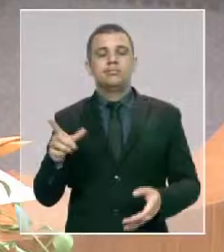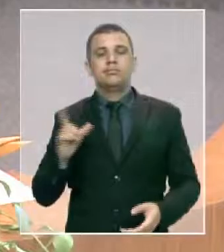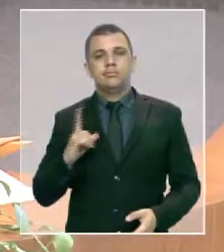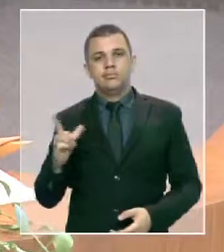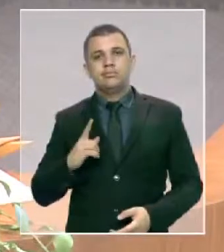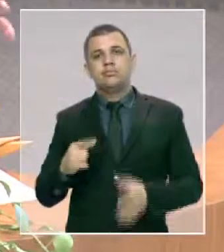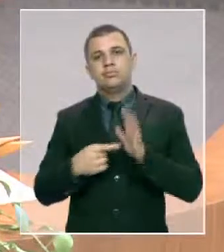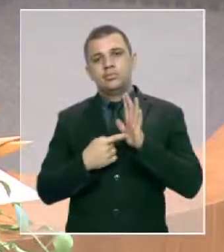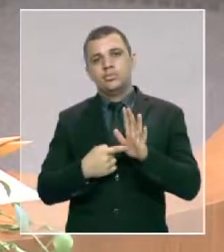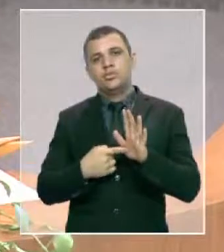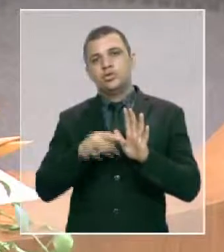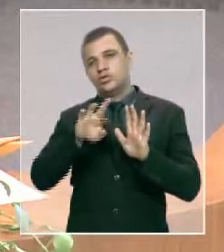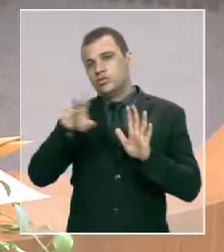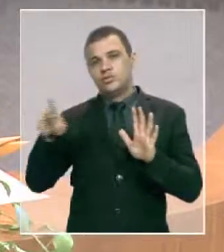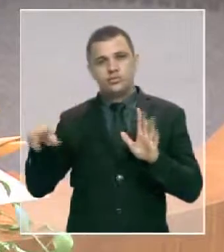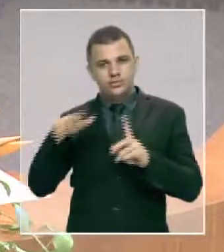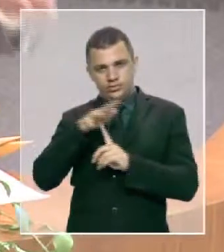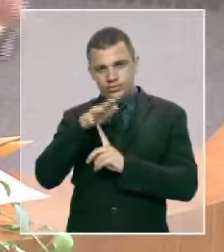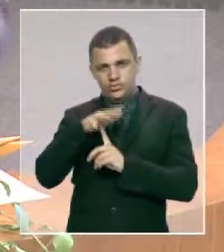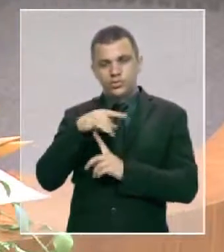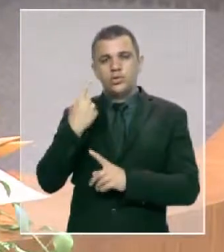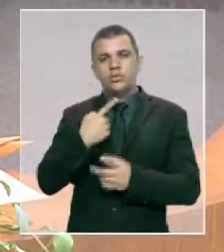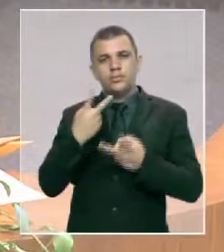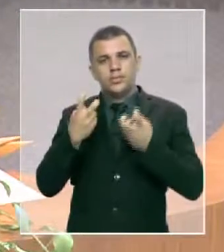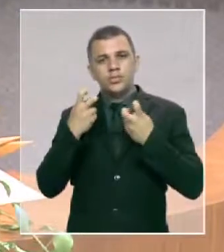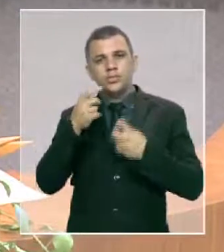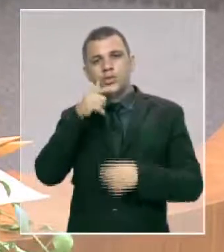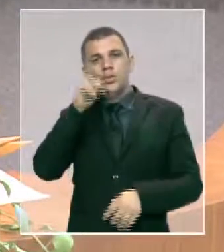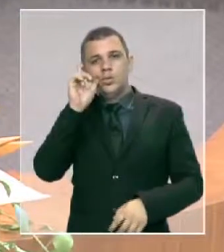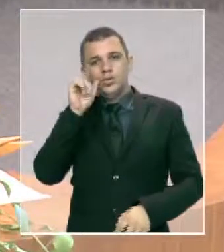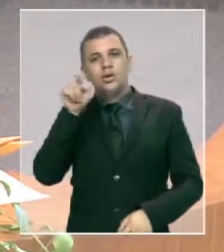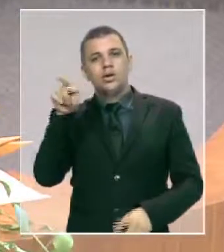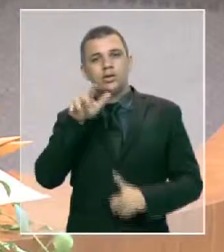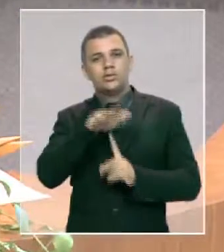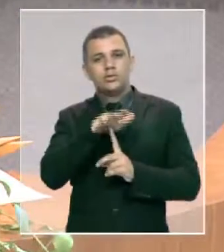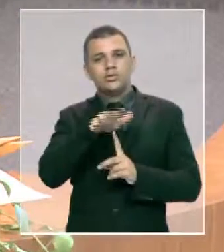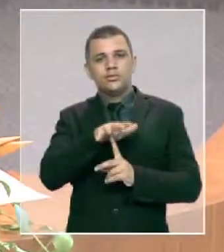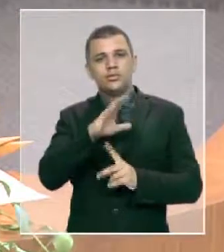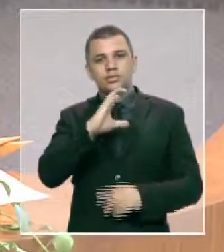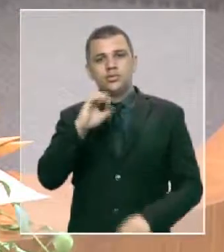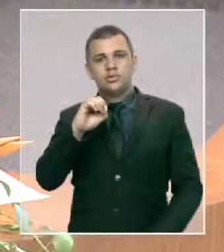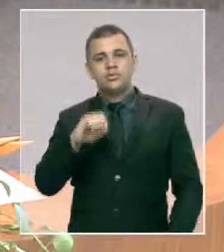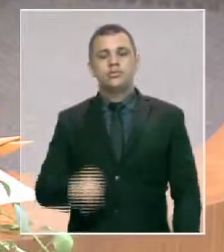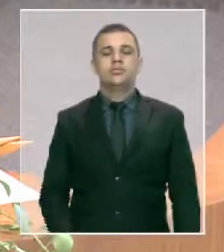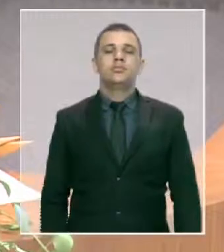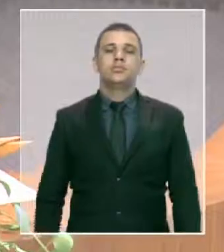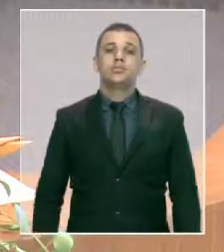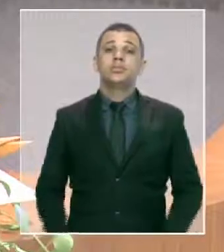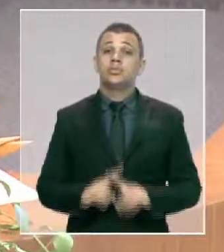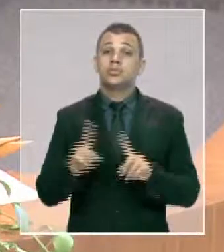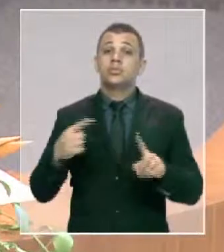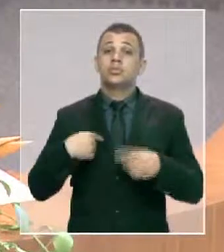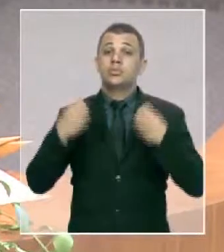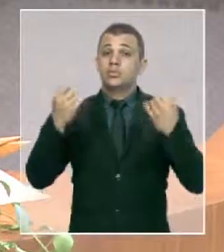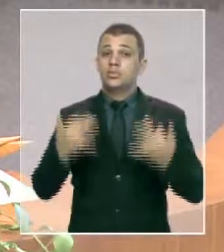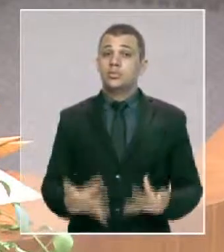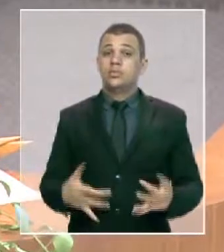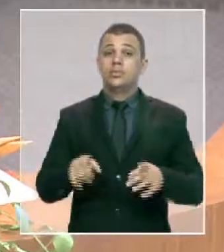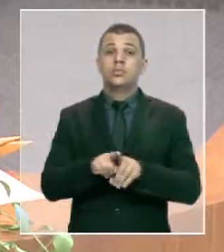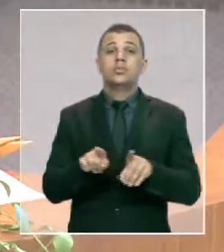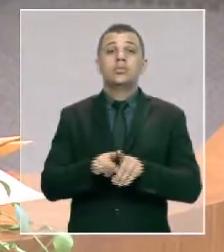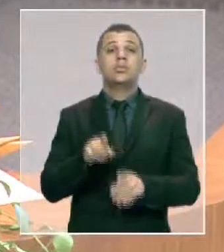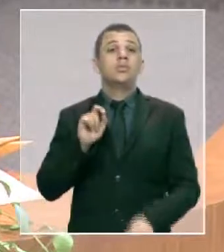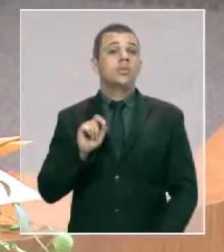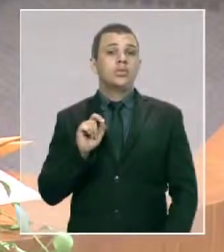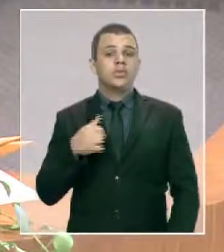feiras, e pudemos constatar ontem na feira da cidade operária. Mas eu quero fazer um registro também da minha impressão